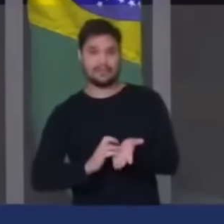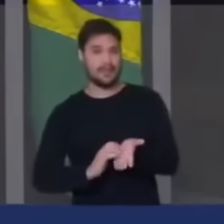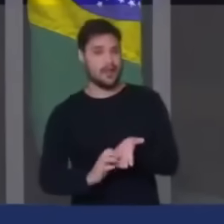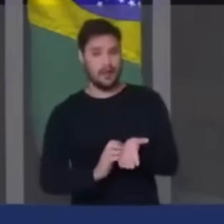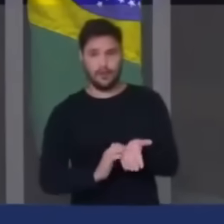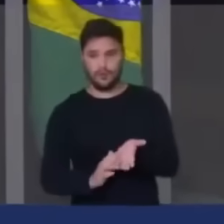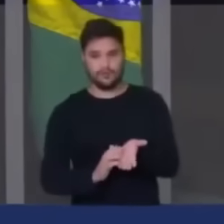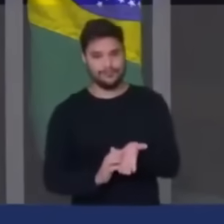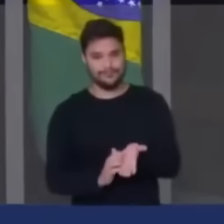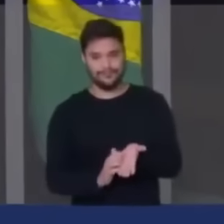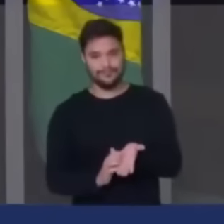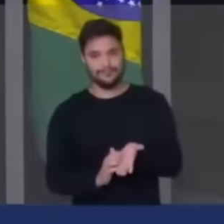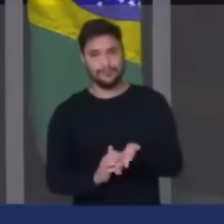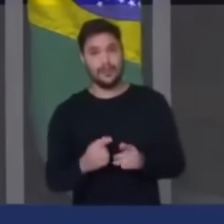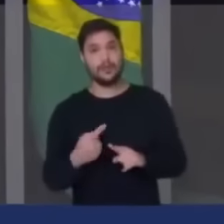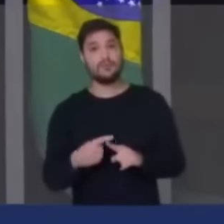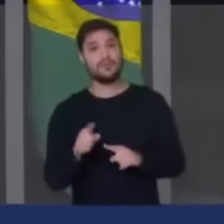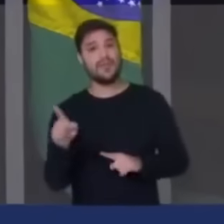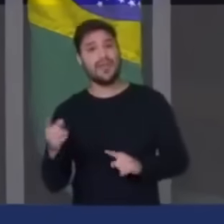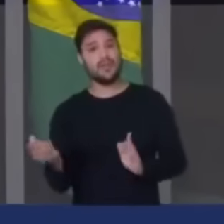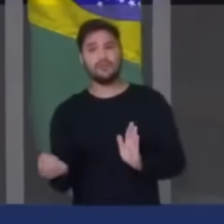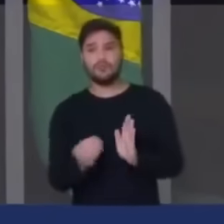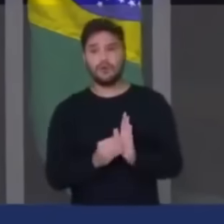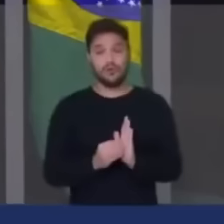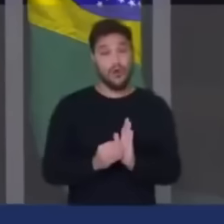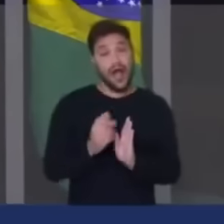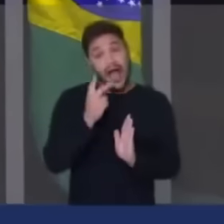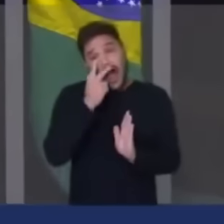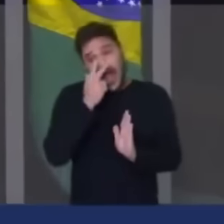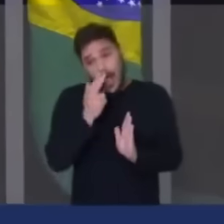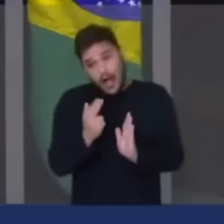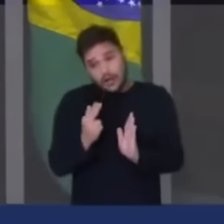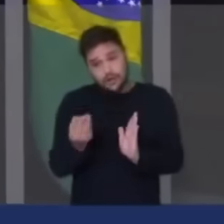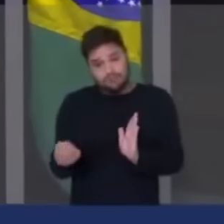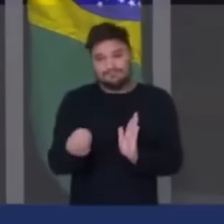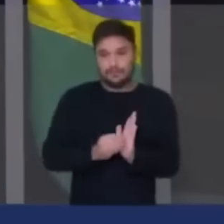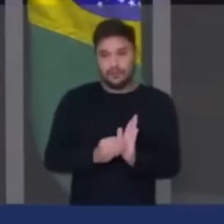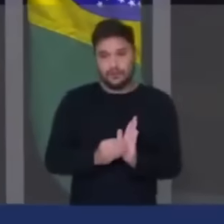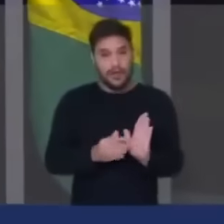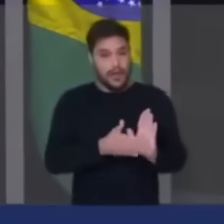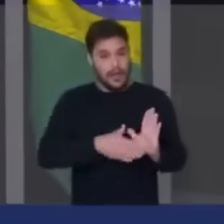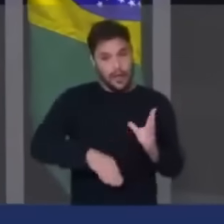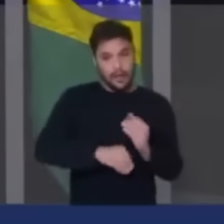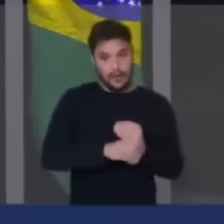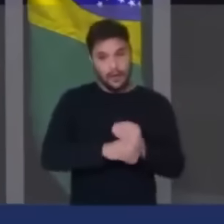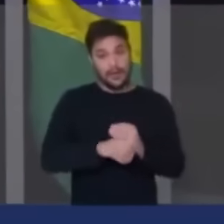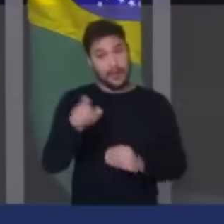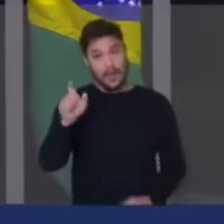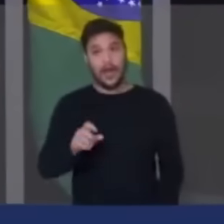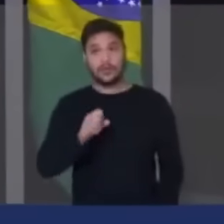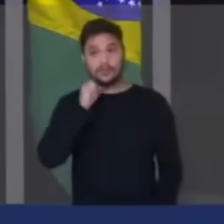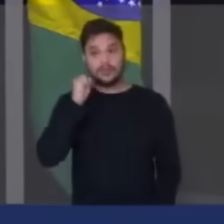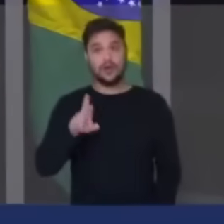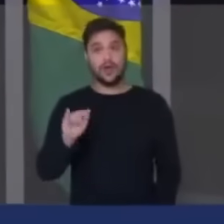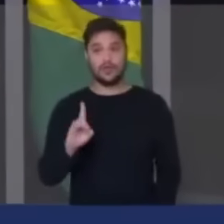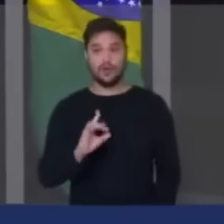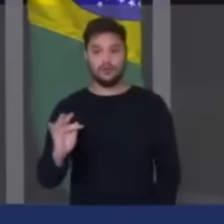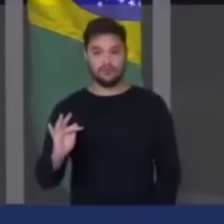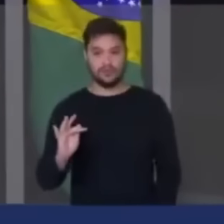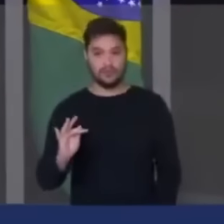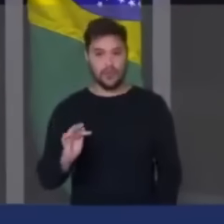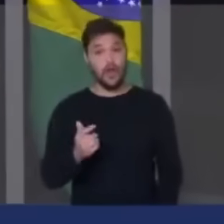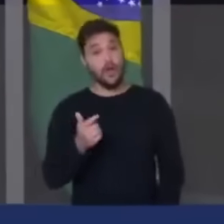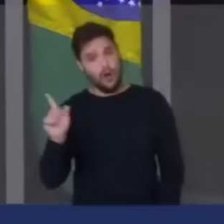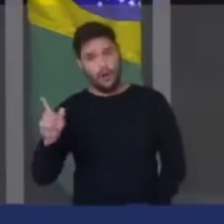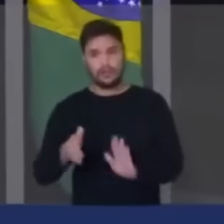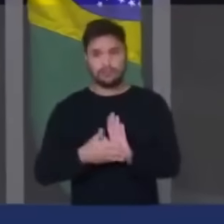por colocar estimativas, a exemplo da emenda do senador Randolfo. Outras emendas